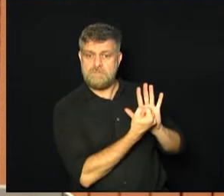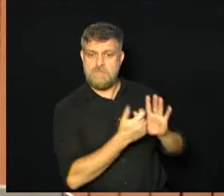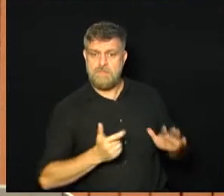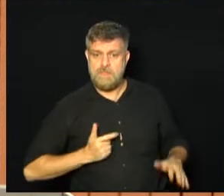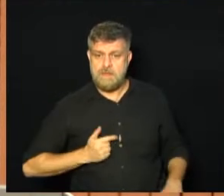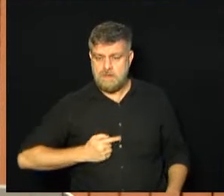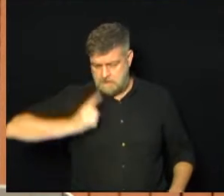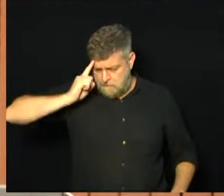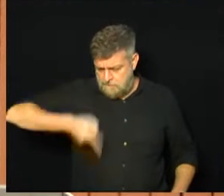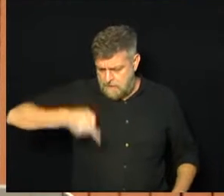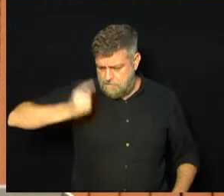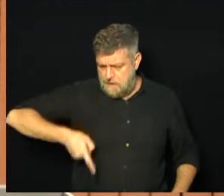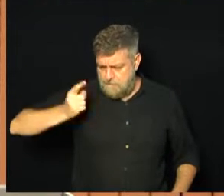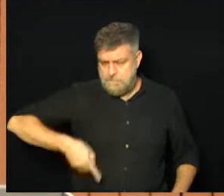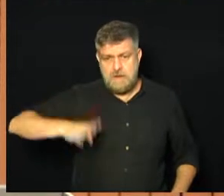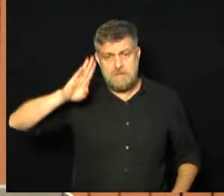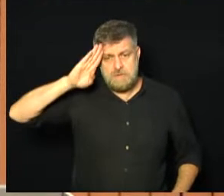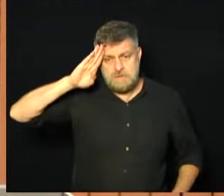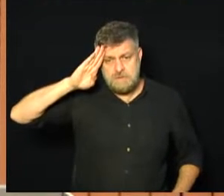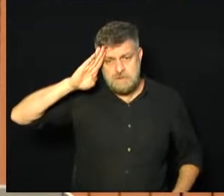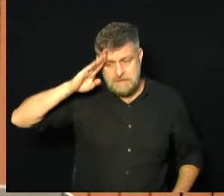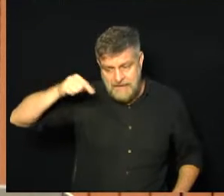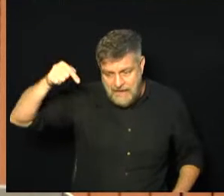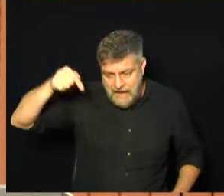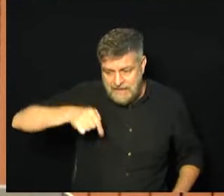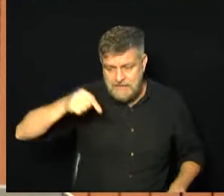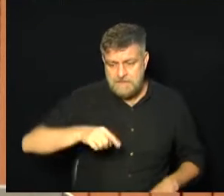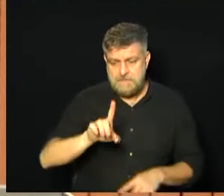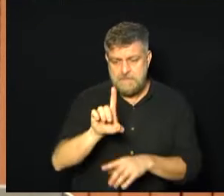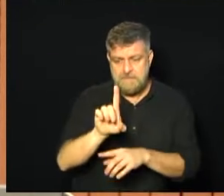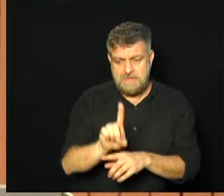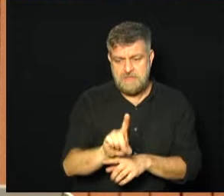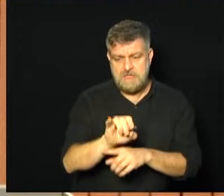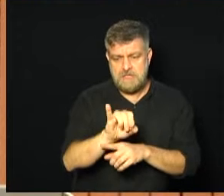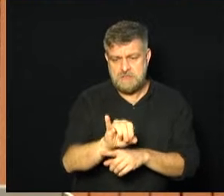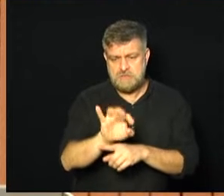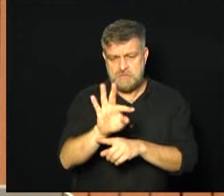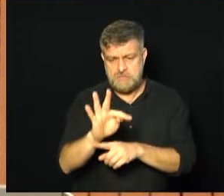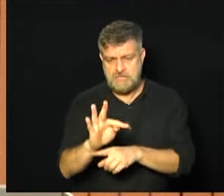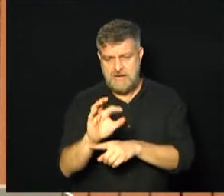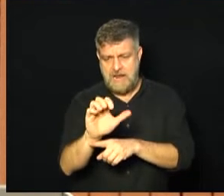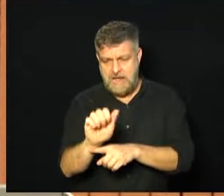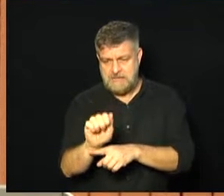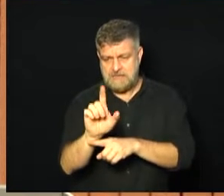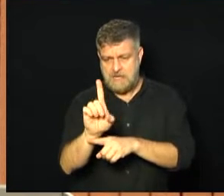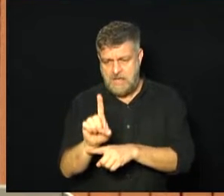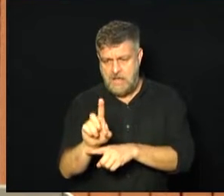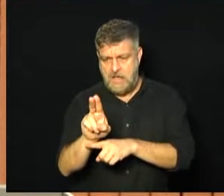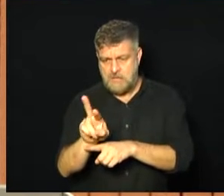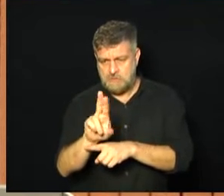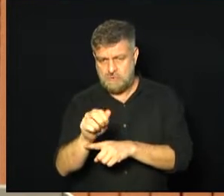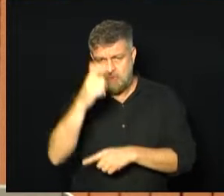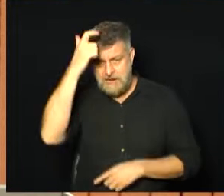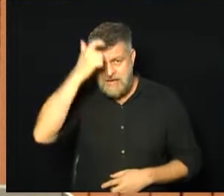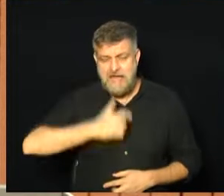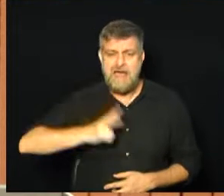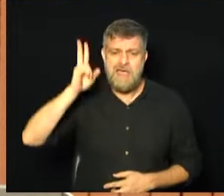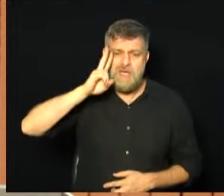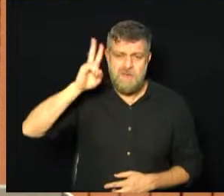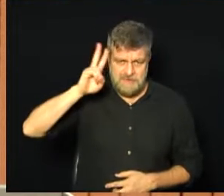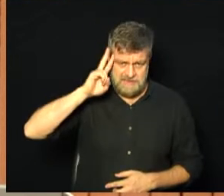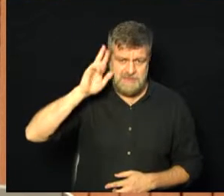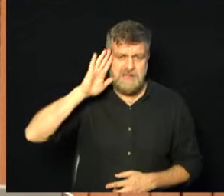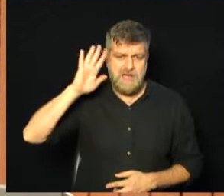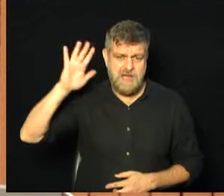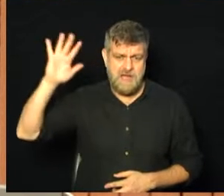ditadura. E, no caso, foi uma ditadura militar. Eu estudei e vivenciei o que era isso. Eu me lembro.